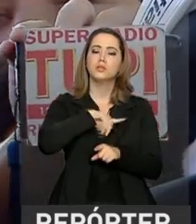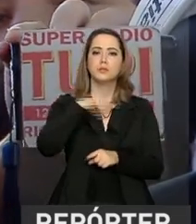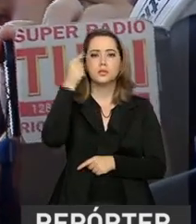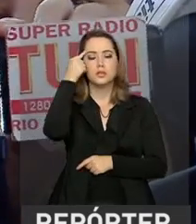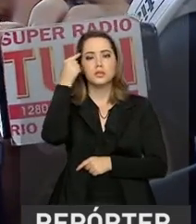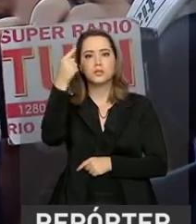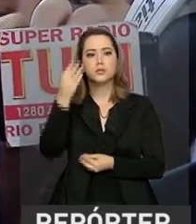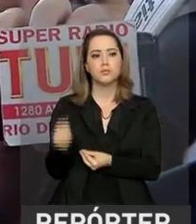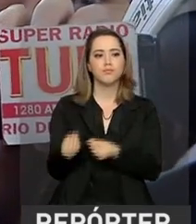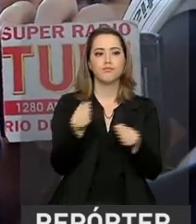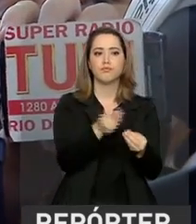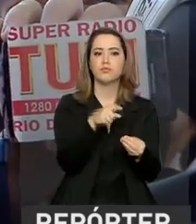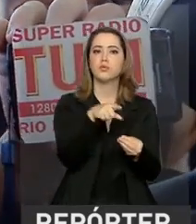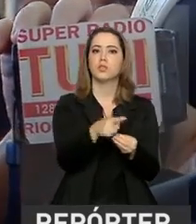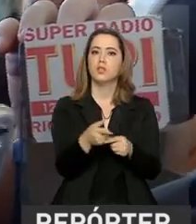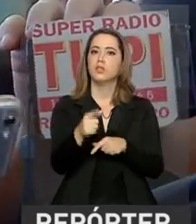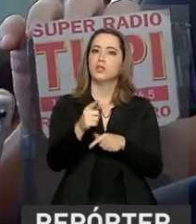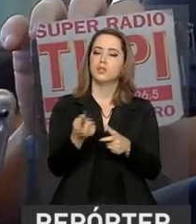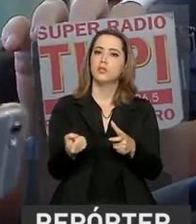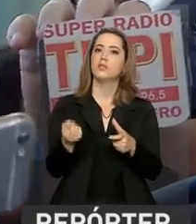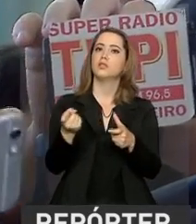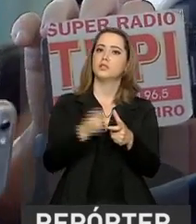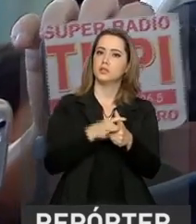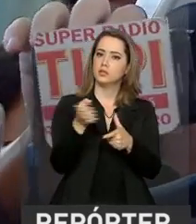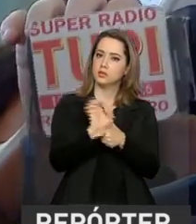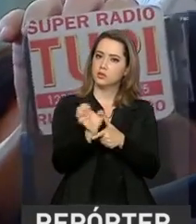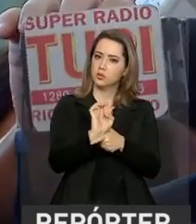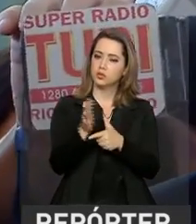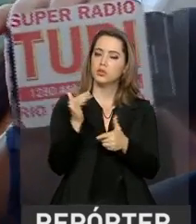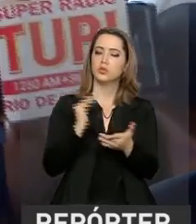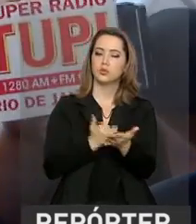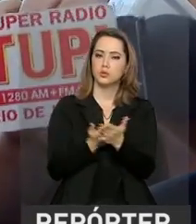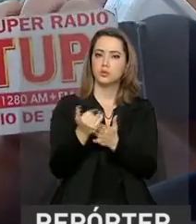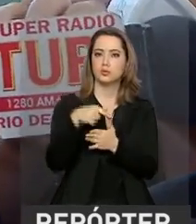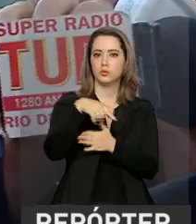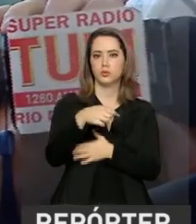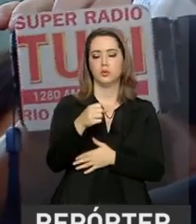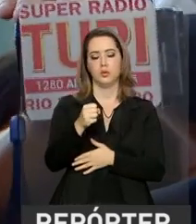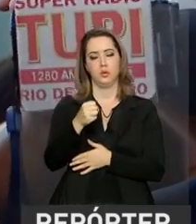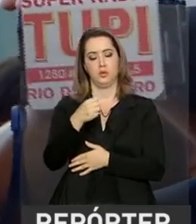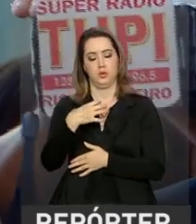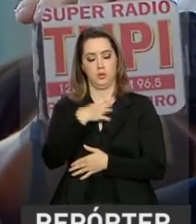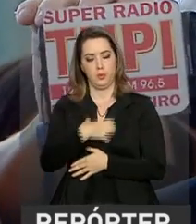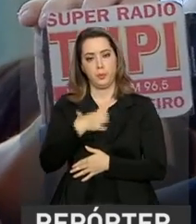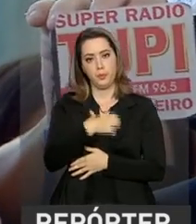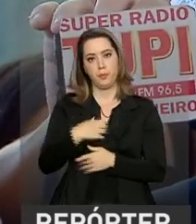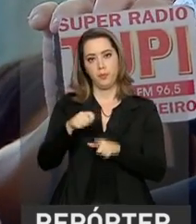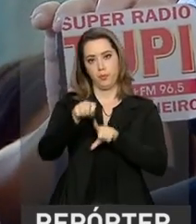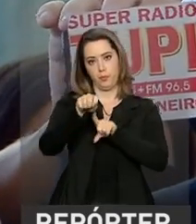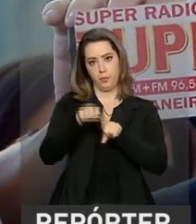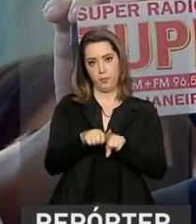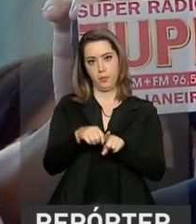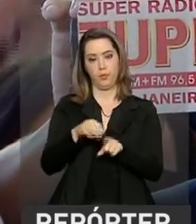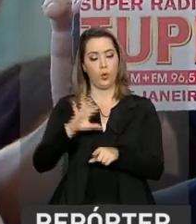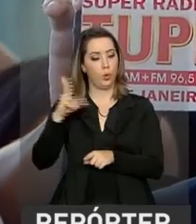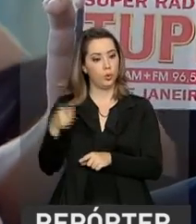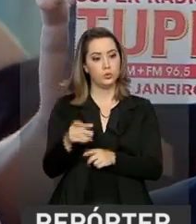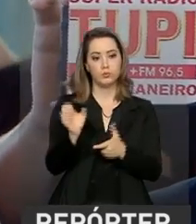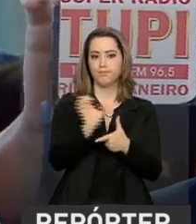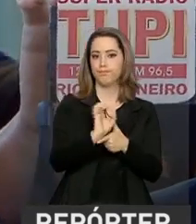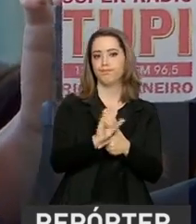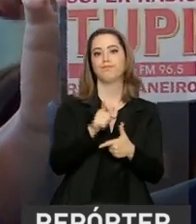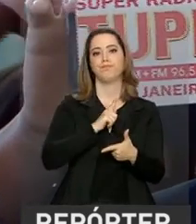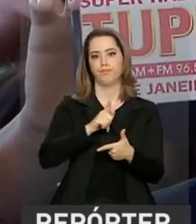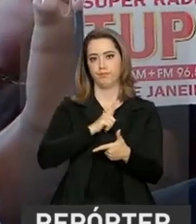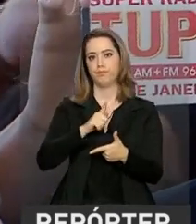plenário a renegociação da dívida dos estados já na primeira semana de agosto. Todos os estados têm interesse, né? Todos os estados têm